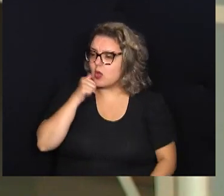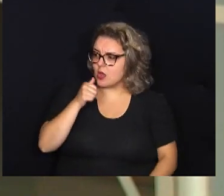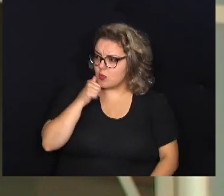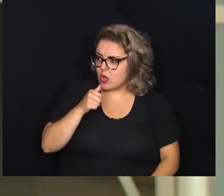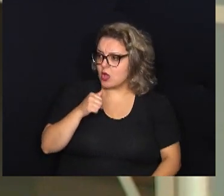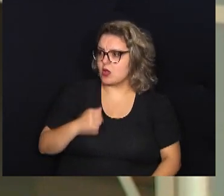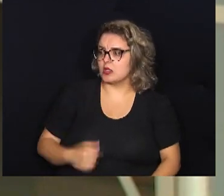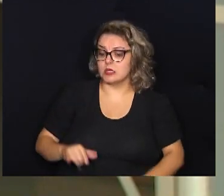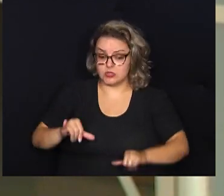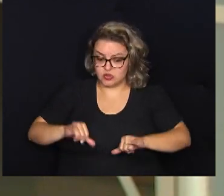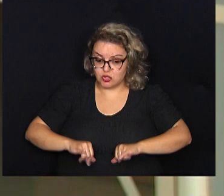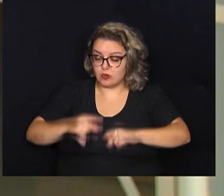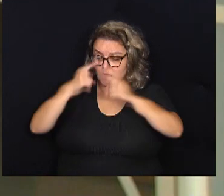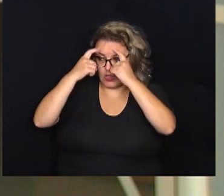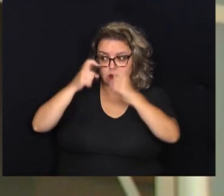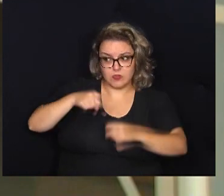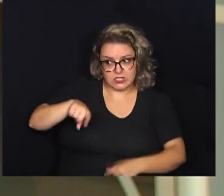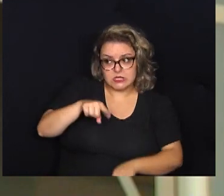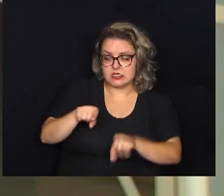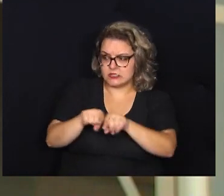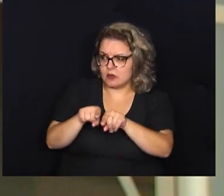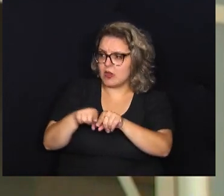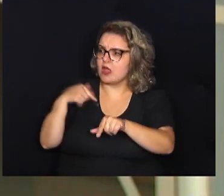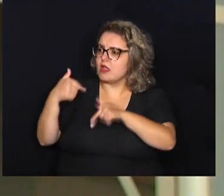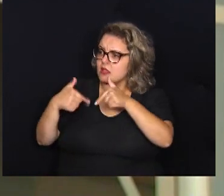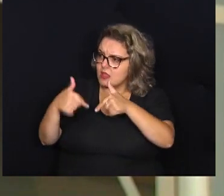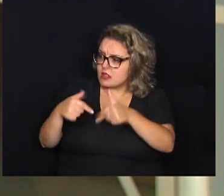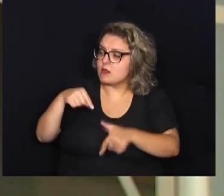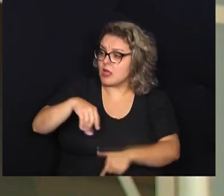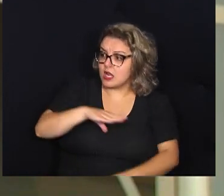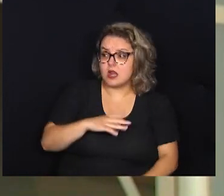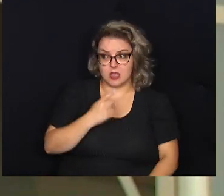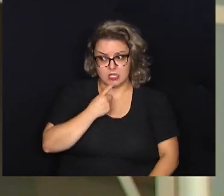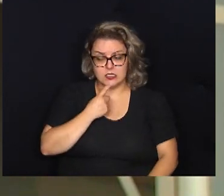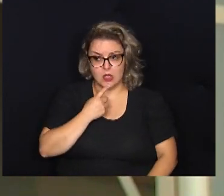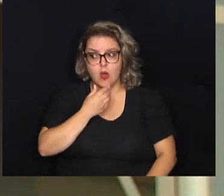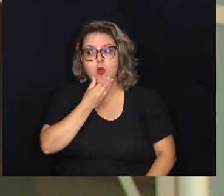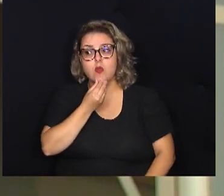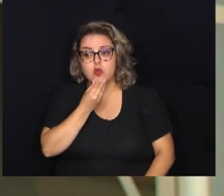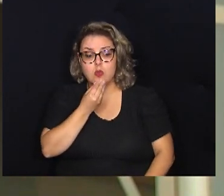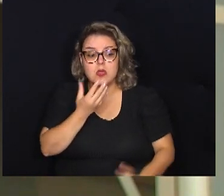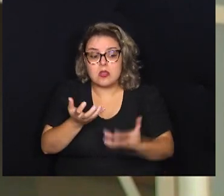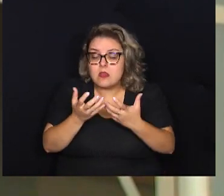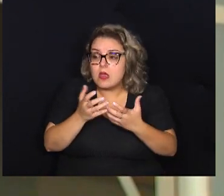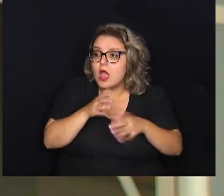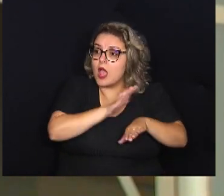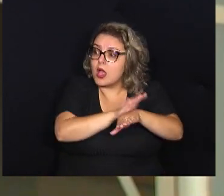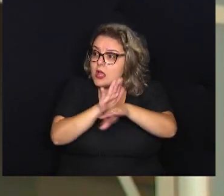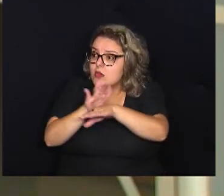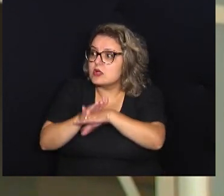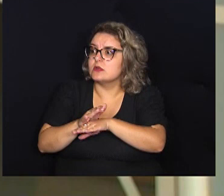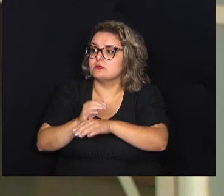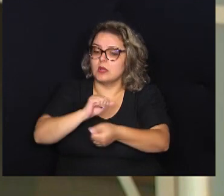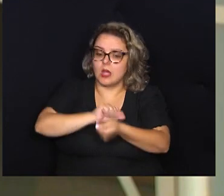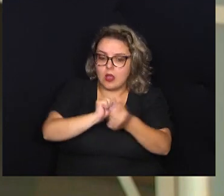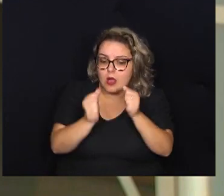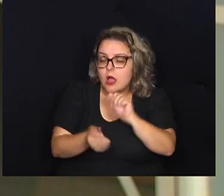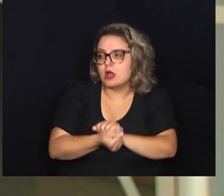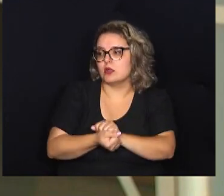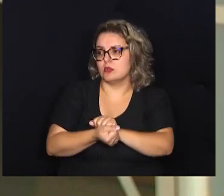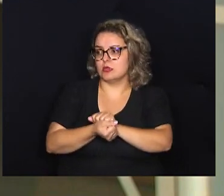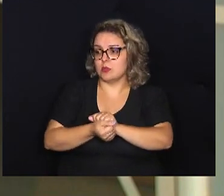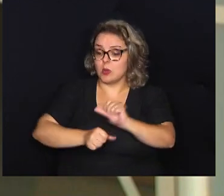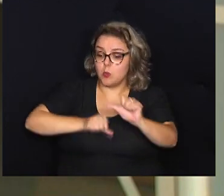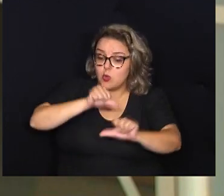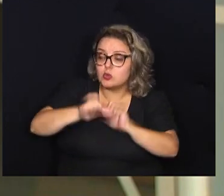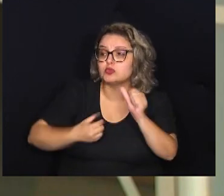sofrem violência, vocês também têm trabalho aqui na cidade para os homens que queiram se regenerar, se